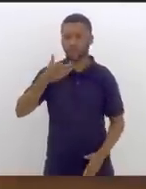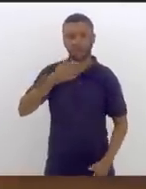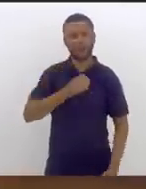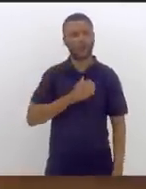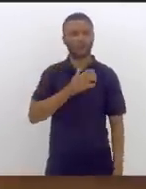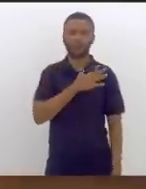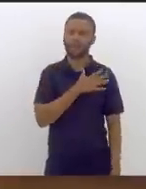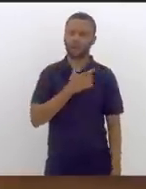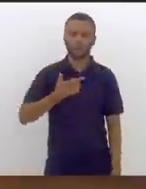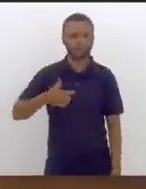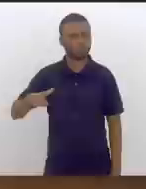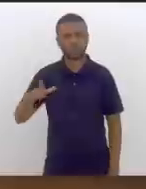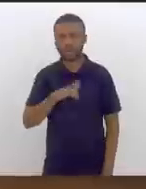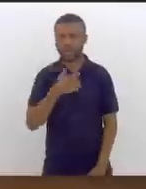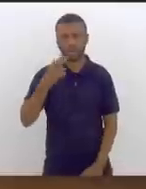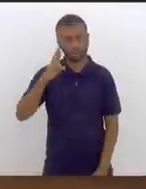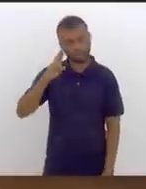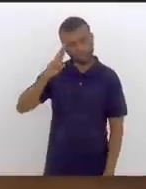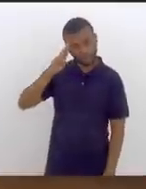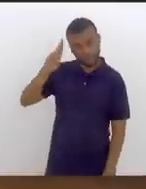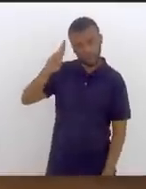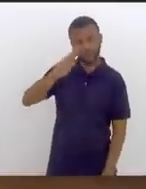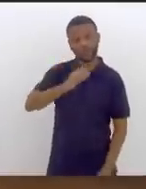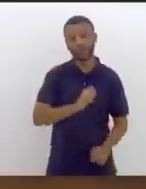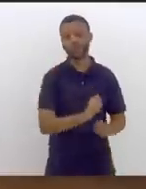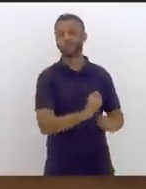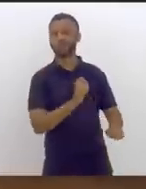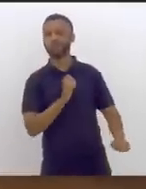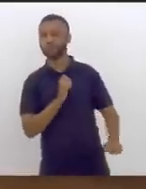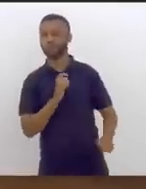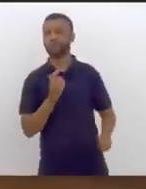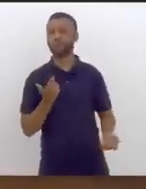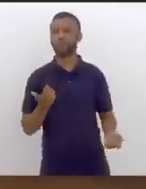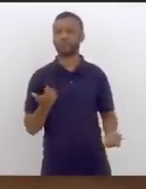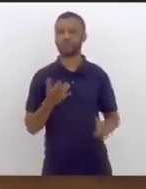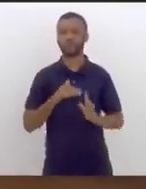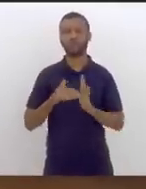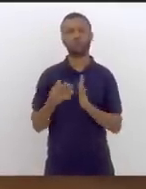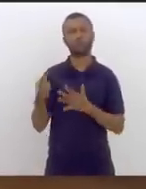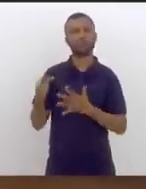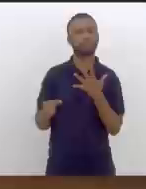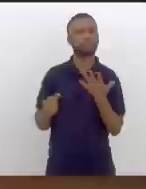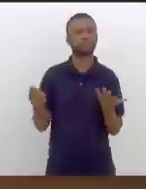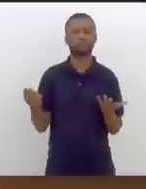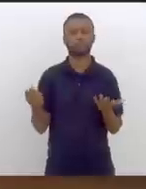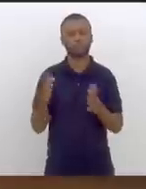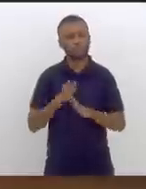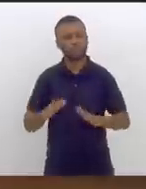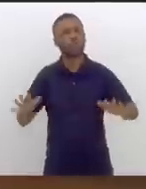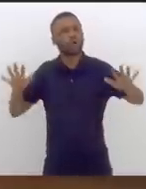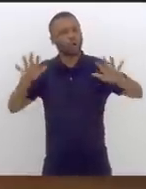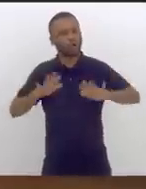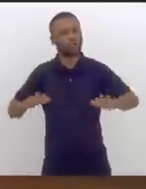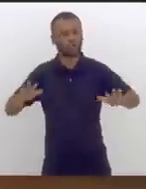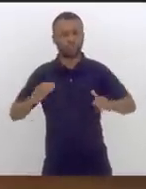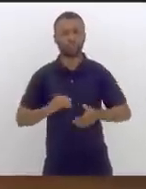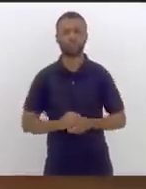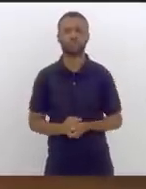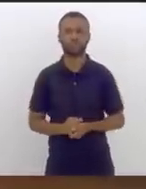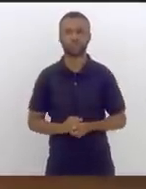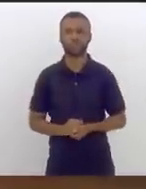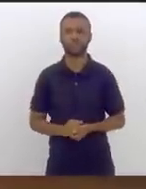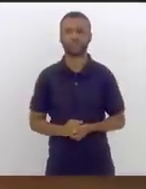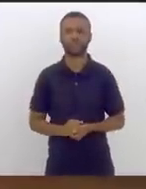se é corregedor porque o corregedor foi beneficiado também todos foram beneficiados estado maior Comandante todos foram beneficiados então